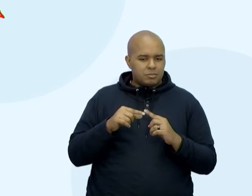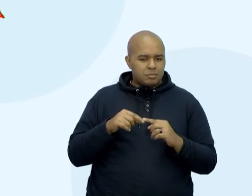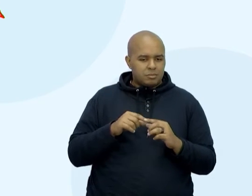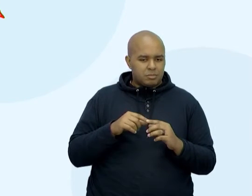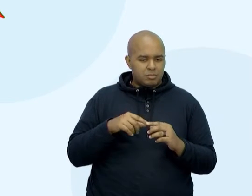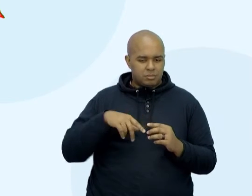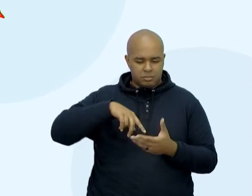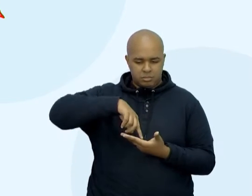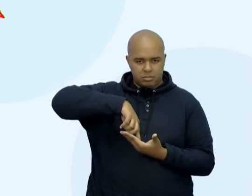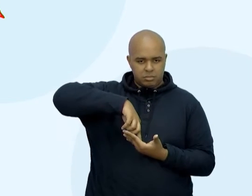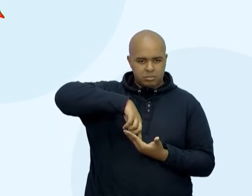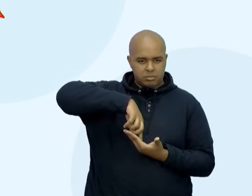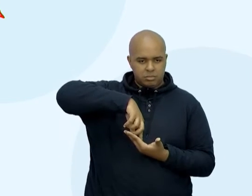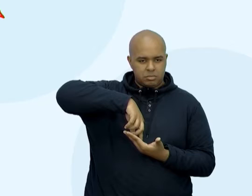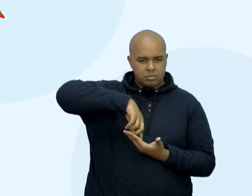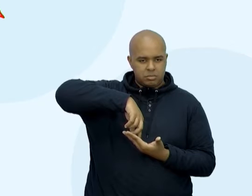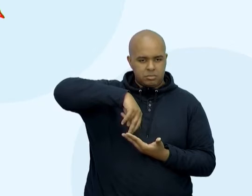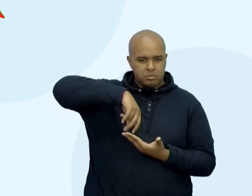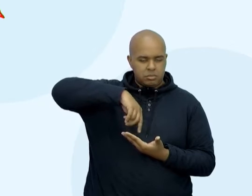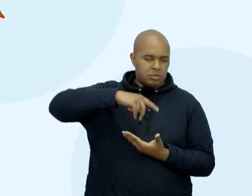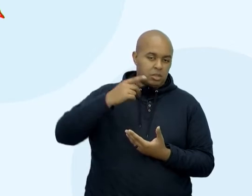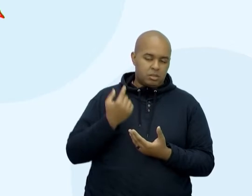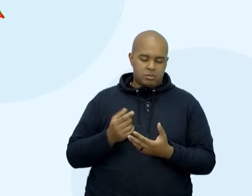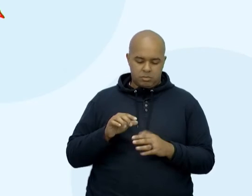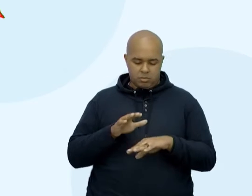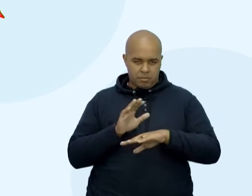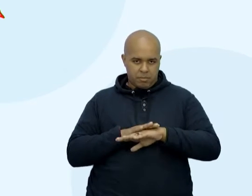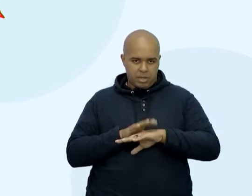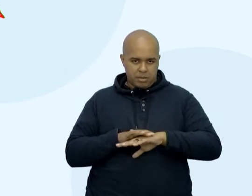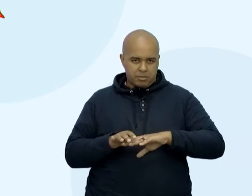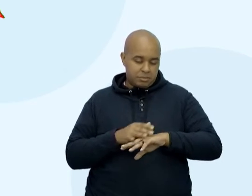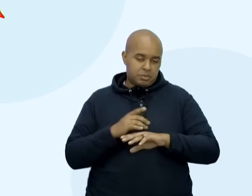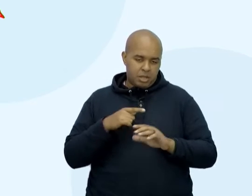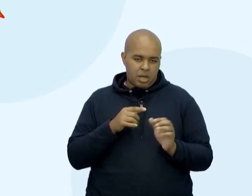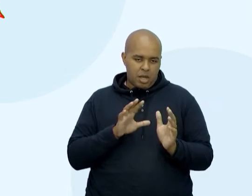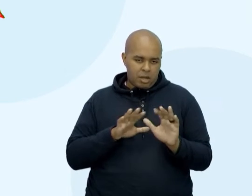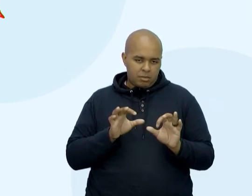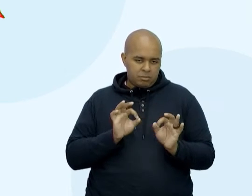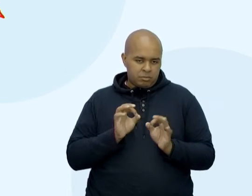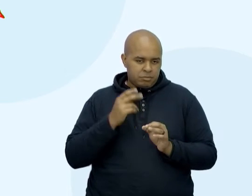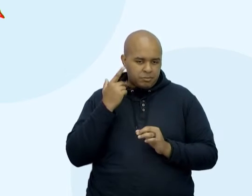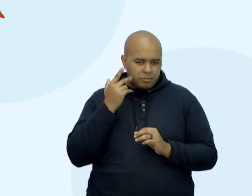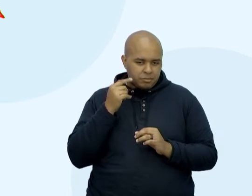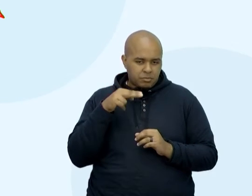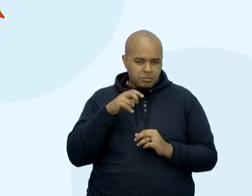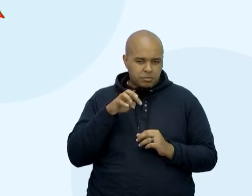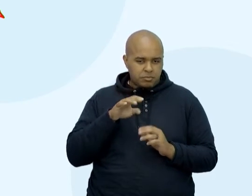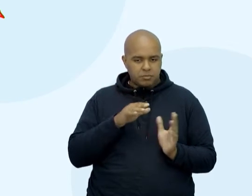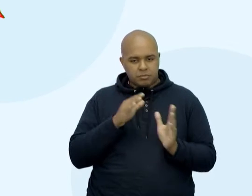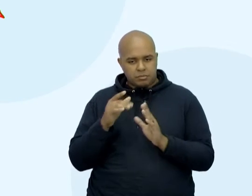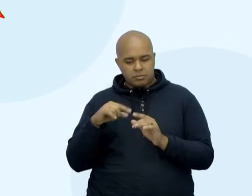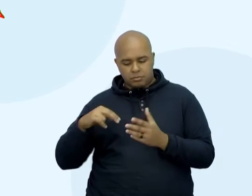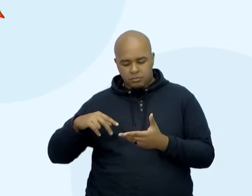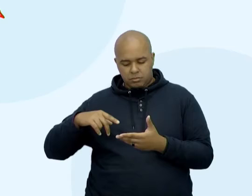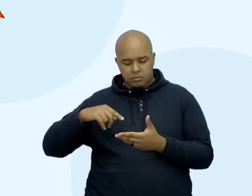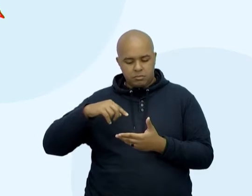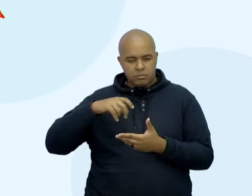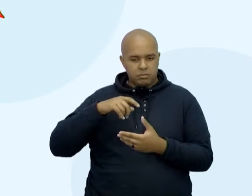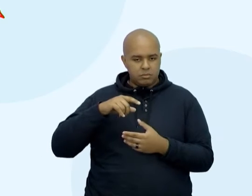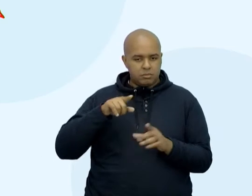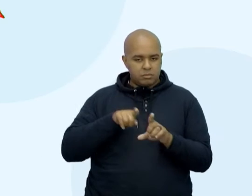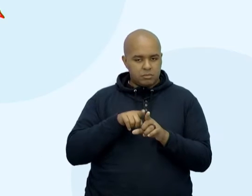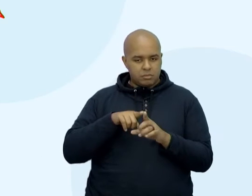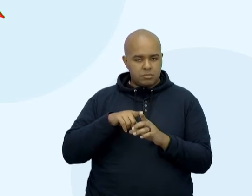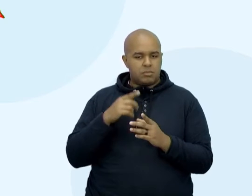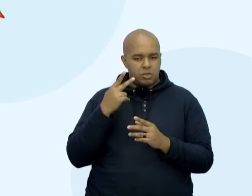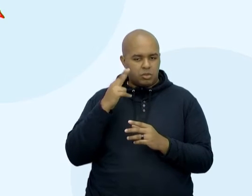aos pés a gente tem a reação normal, né? Aqui em relação aos pés a gente tem a relação normal, e olha lá, no plano